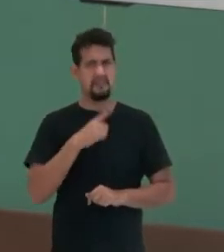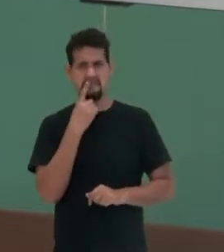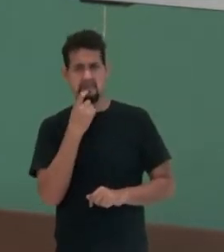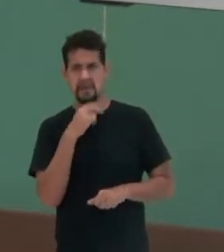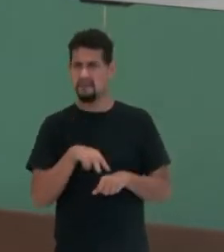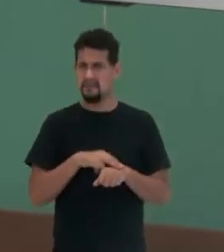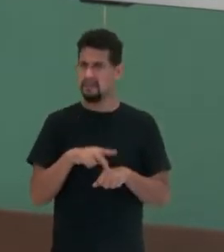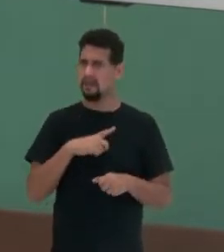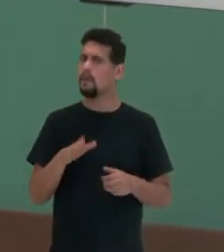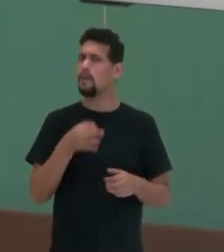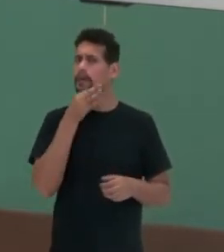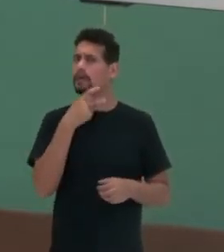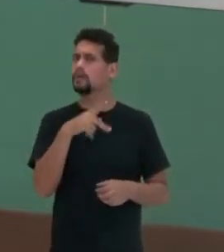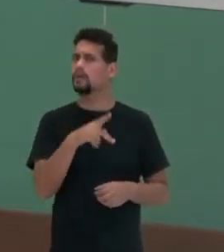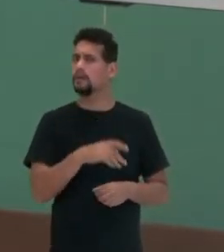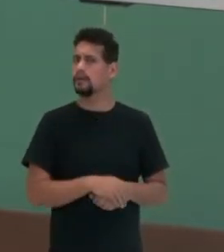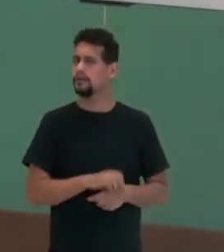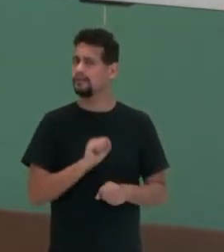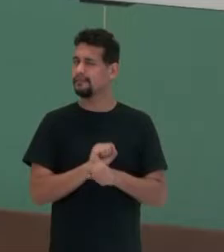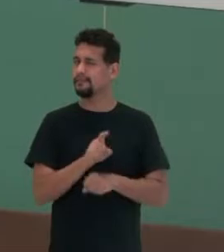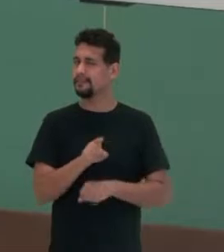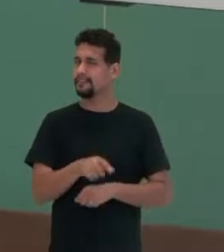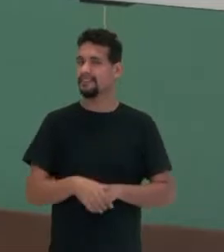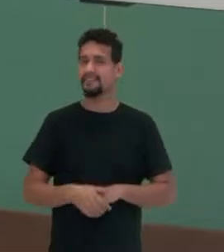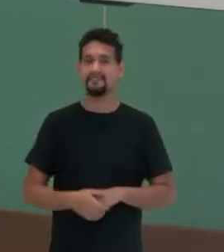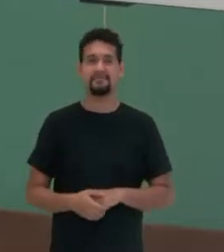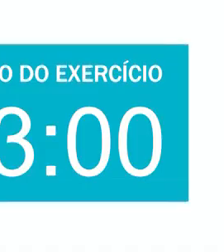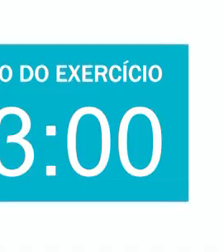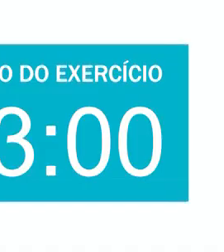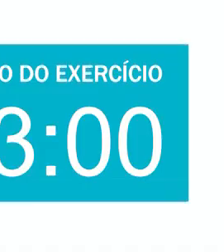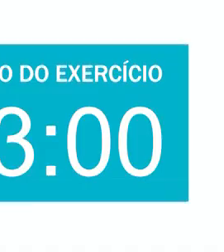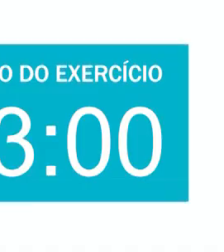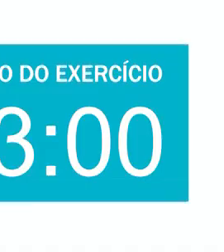verde? O que vocês acham? Já voltamos.